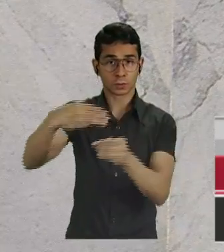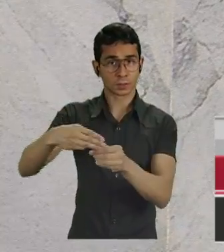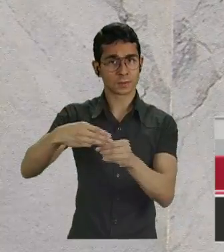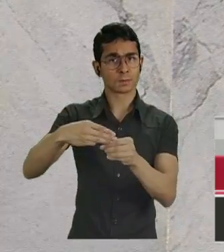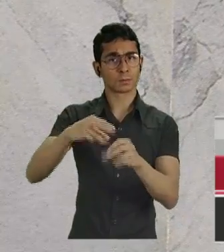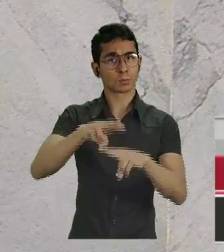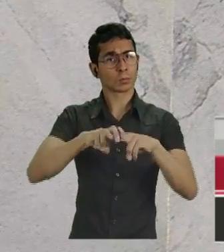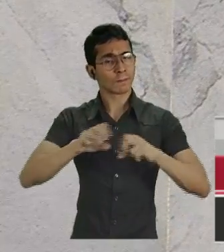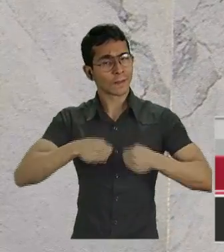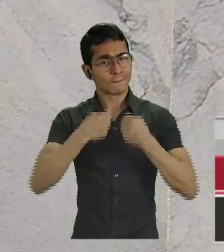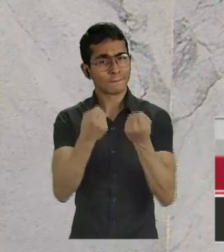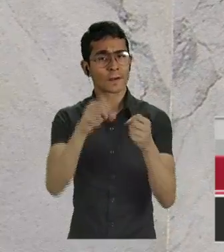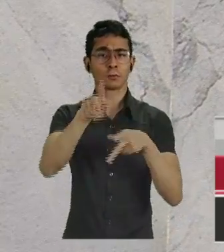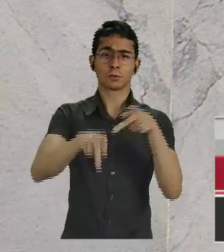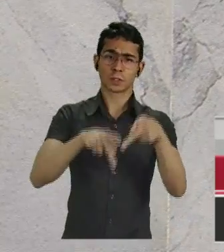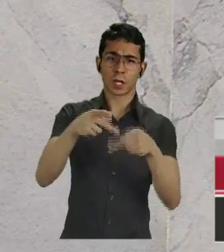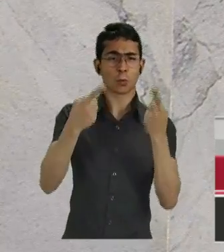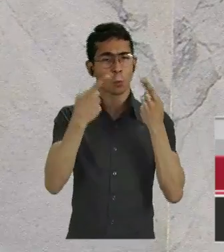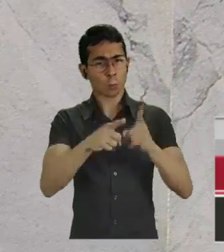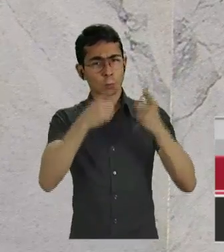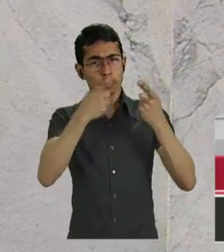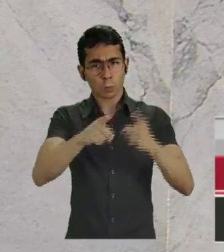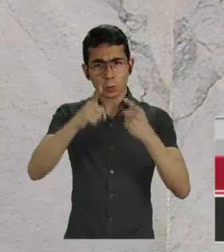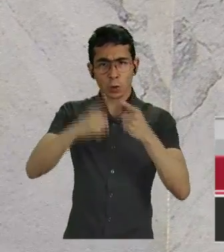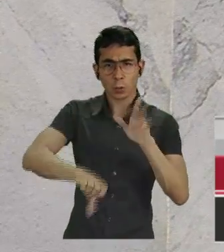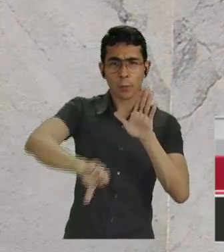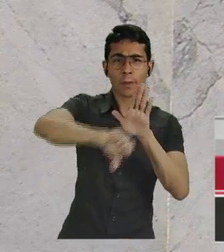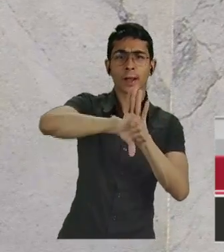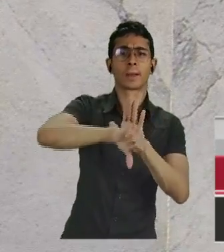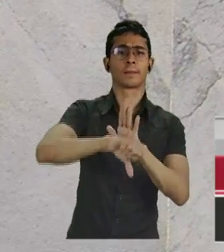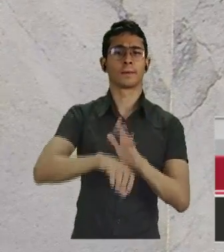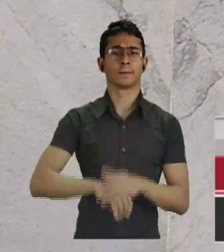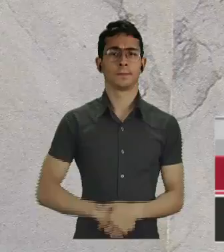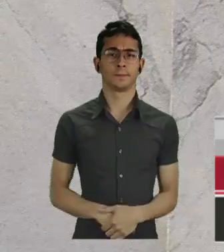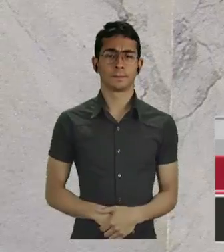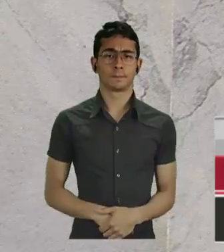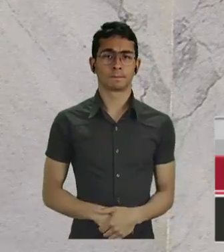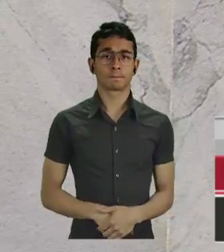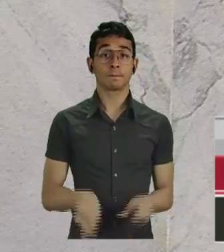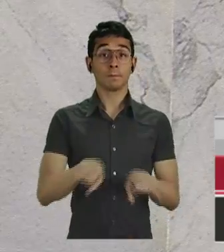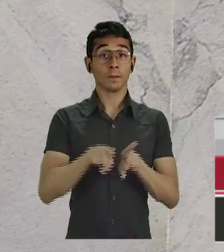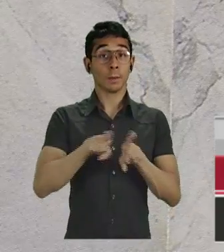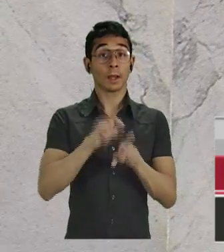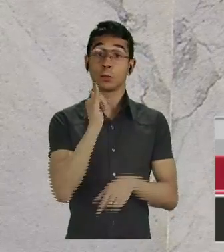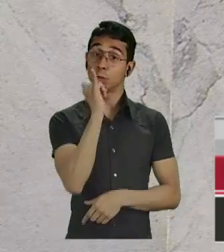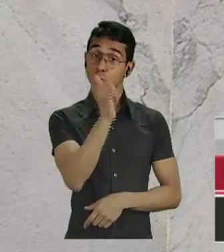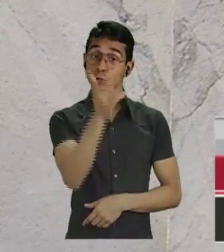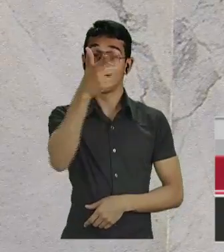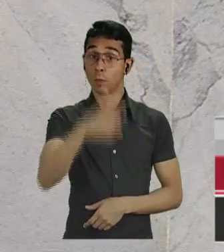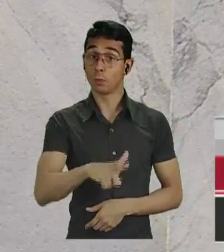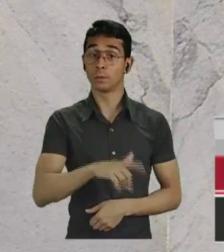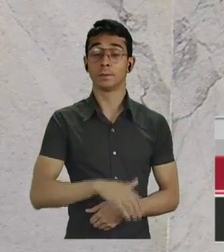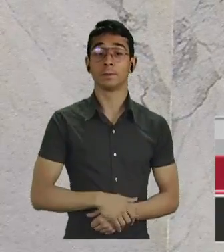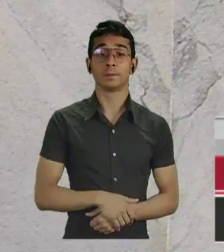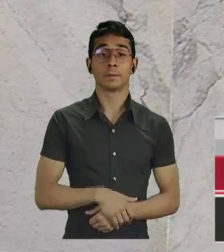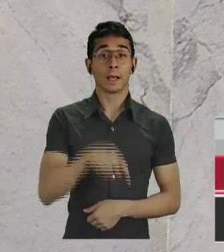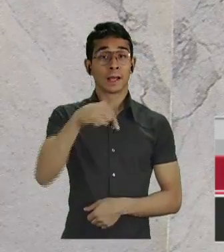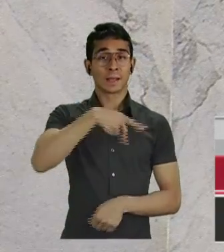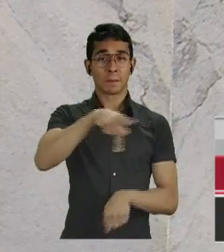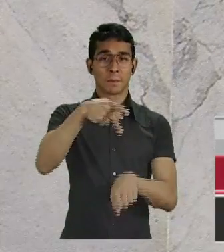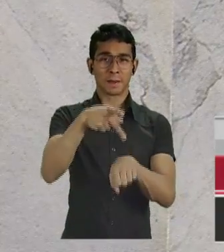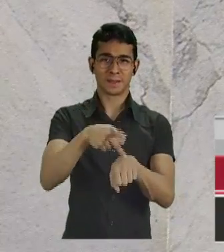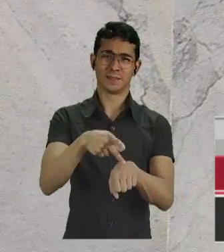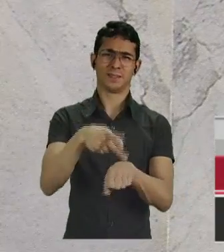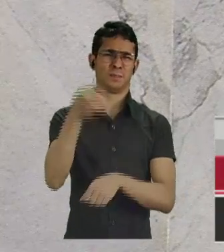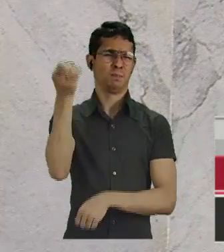combatendo a criminalidade diariamente outra notícia que eu queria falar que o absurdo que se encontra o nosso país por